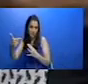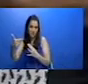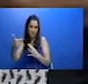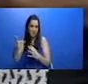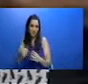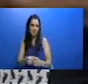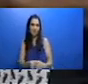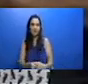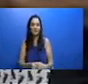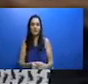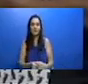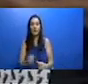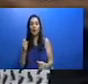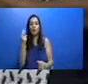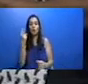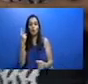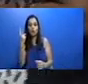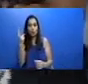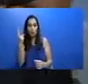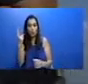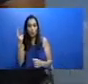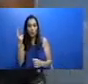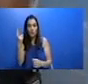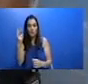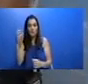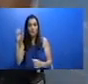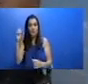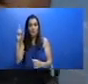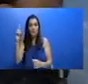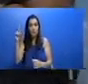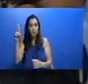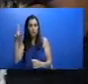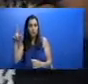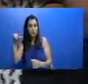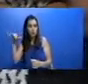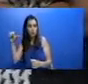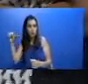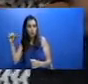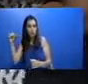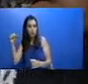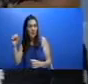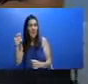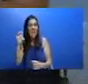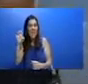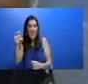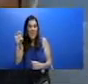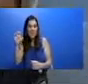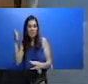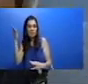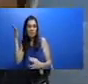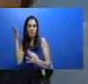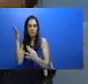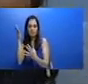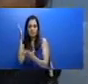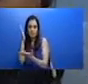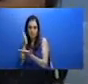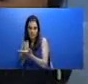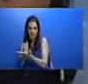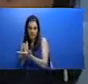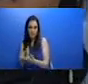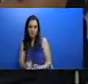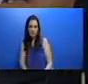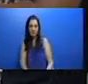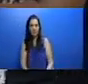e meia. Olha lá. Quantas dúzias levaria para casa? Ele levaria para